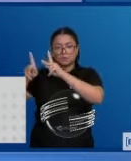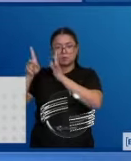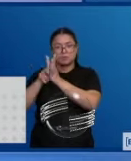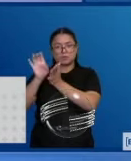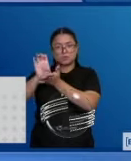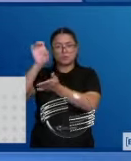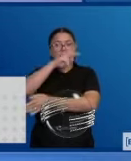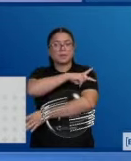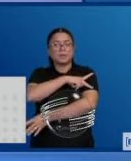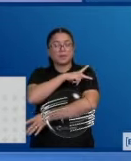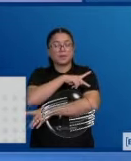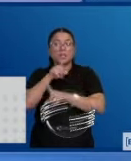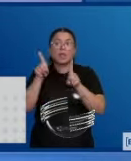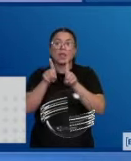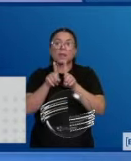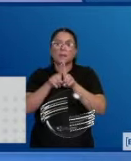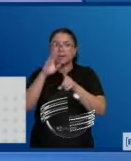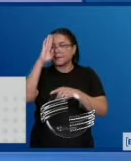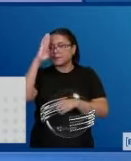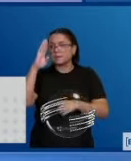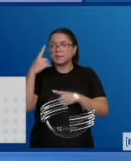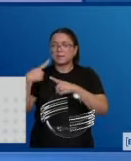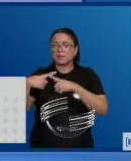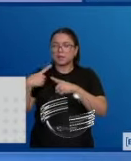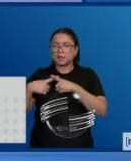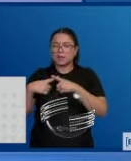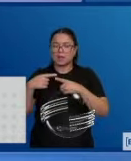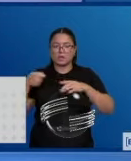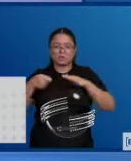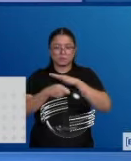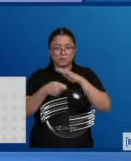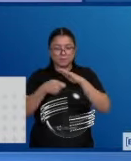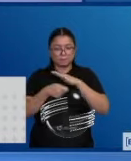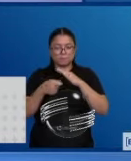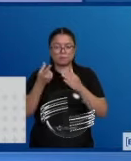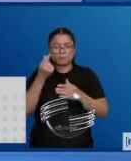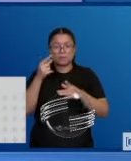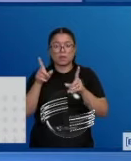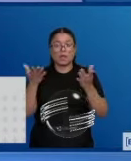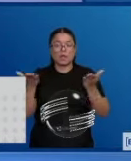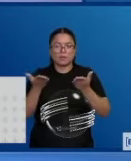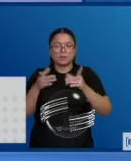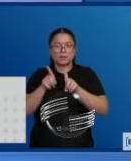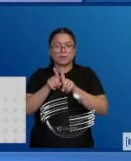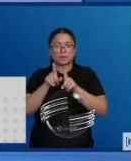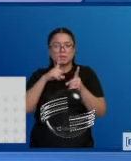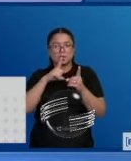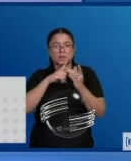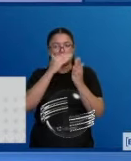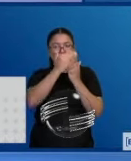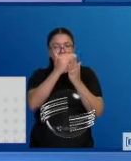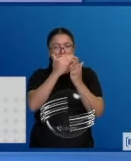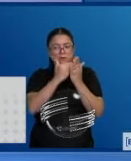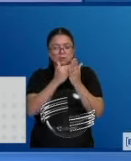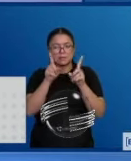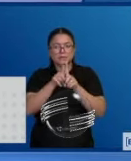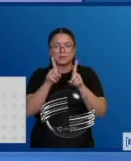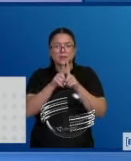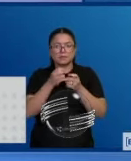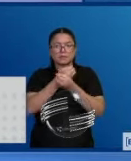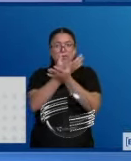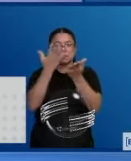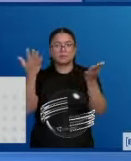principalmente pelos investimentos, agora com cronograma, e pela universalização que teremos da água